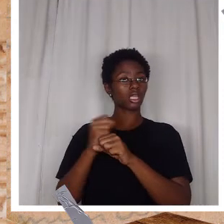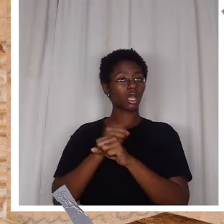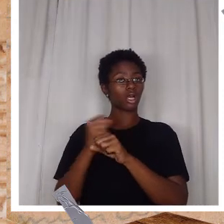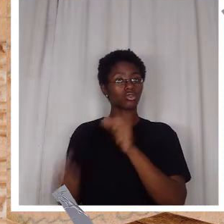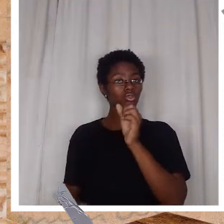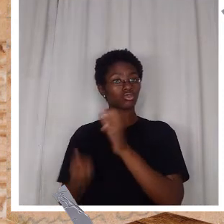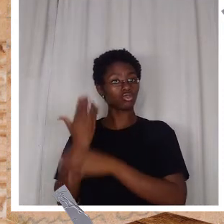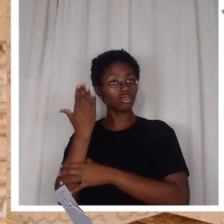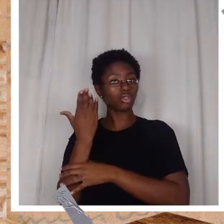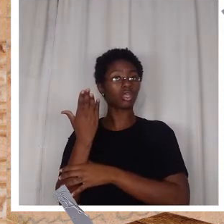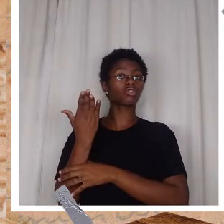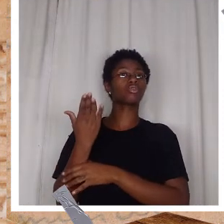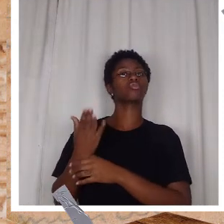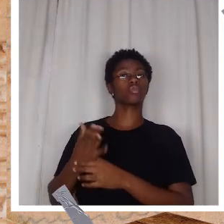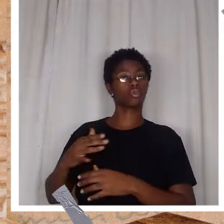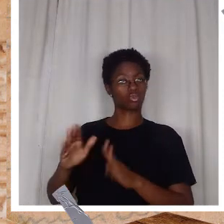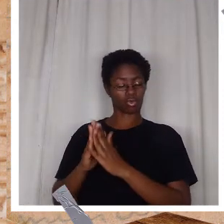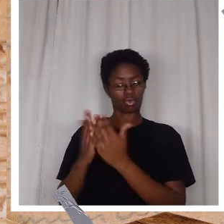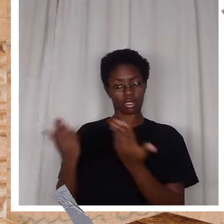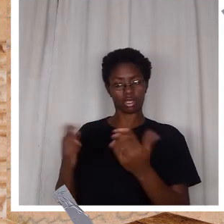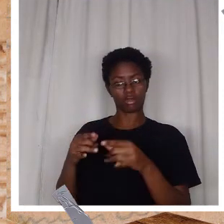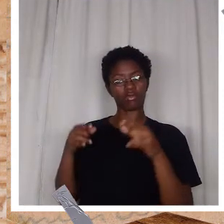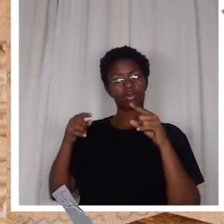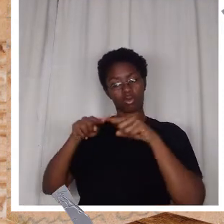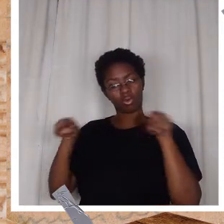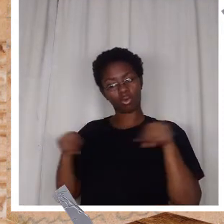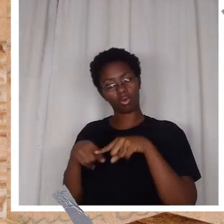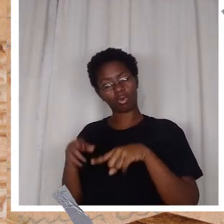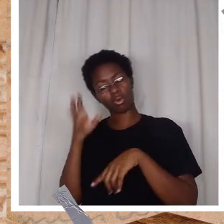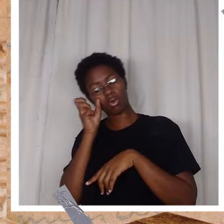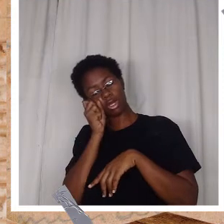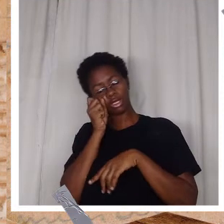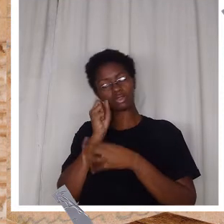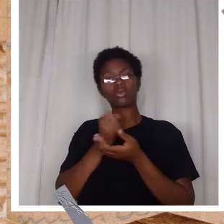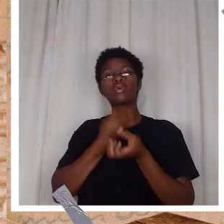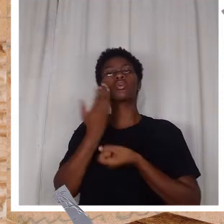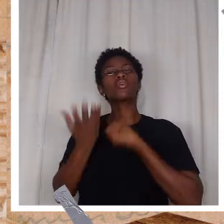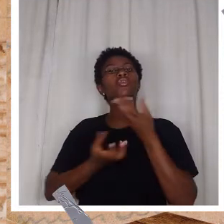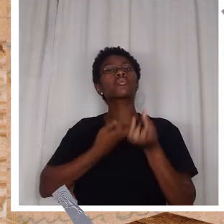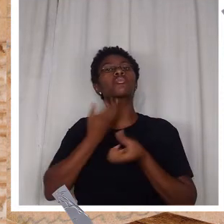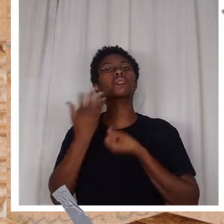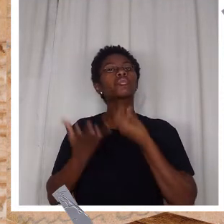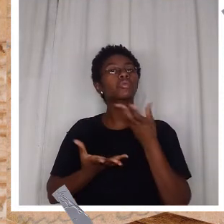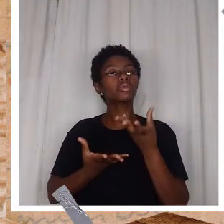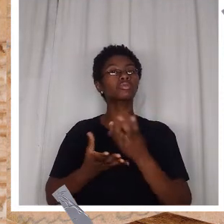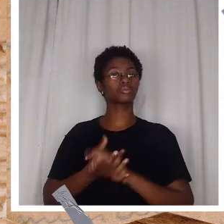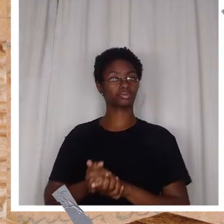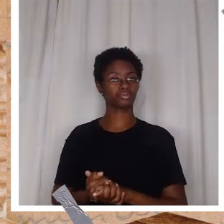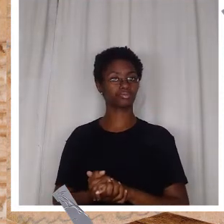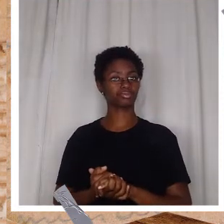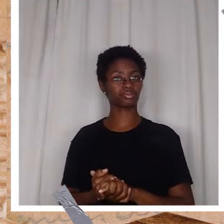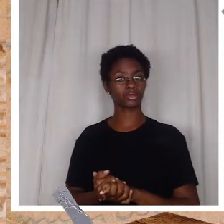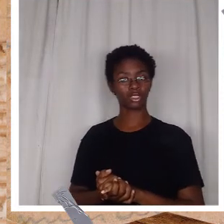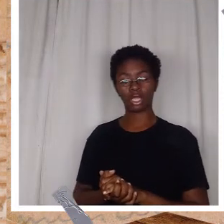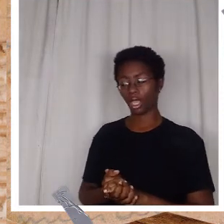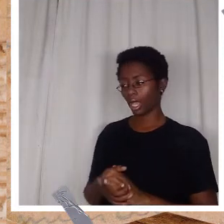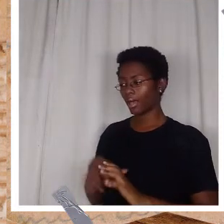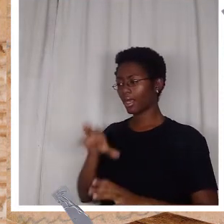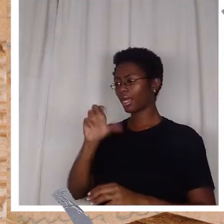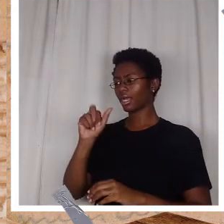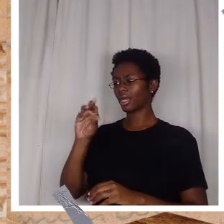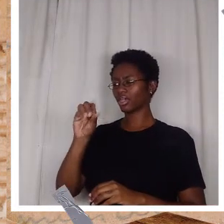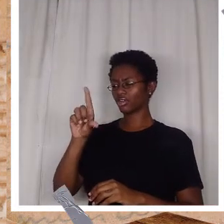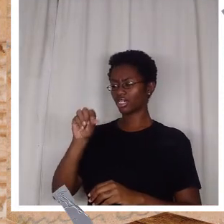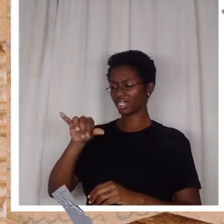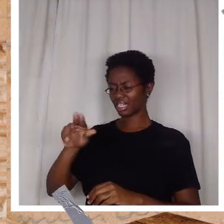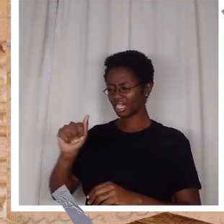livro Quarto de Despejo, a Carolina, ela antecipou, né, como bem disse a Daniela na introdução aqui,